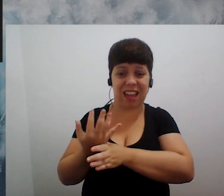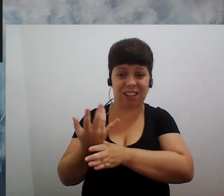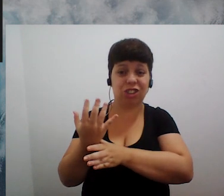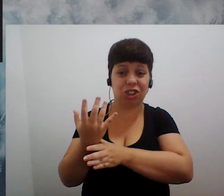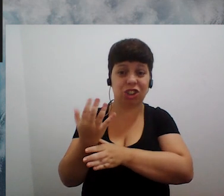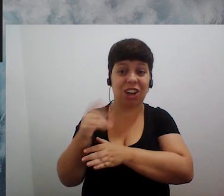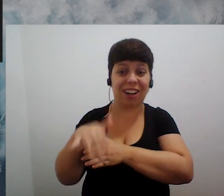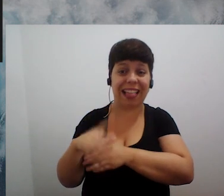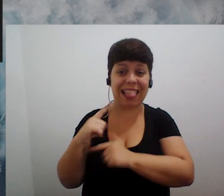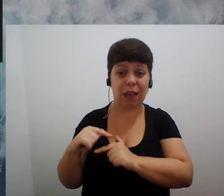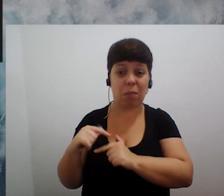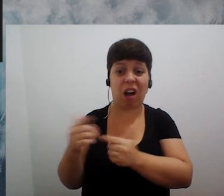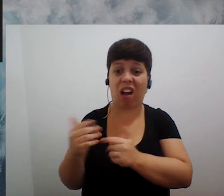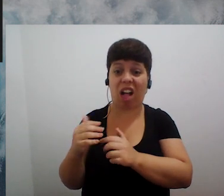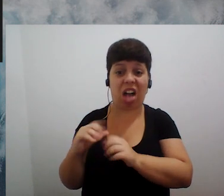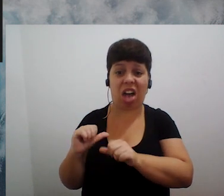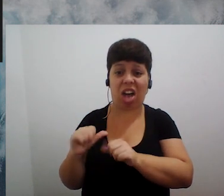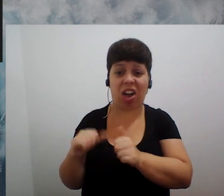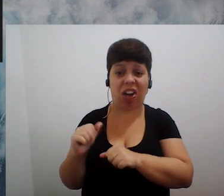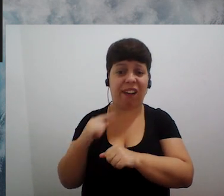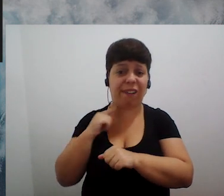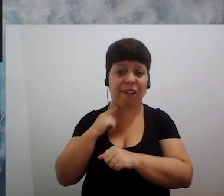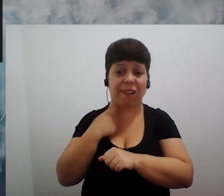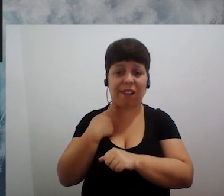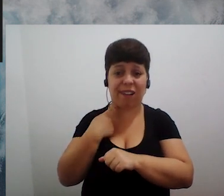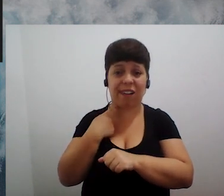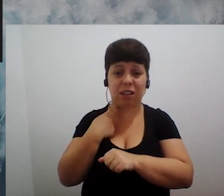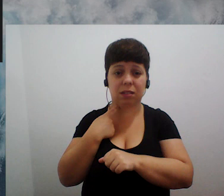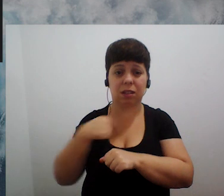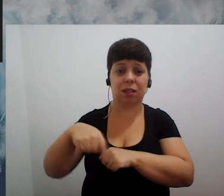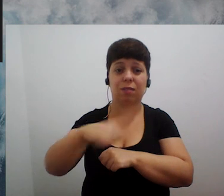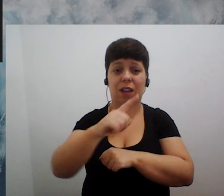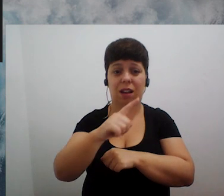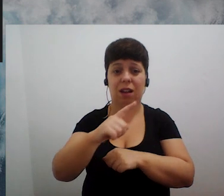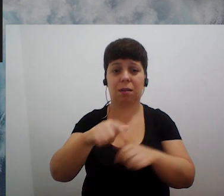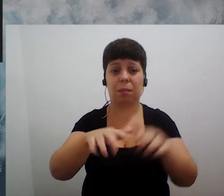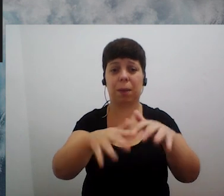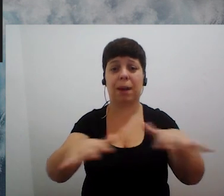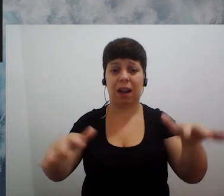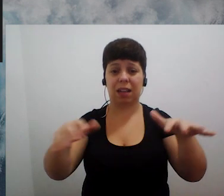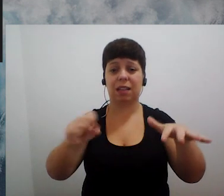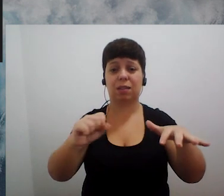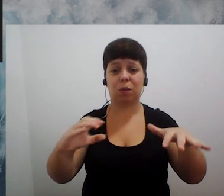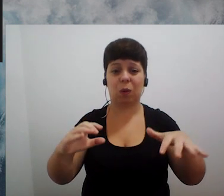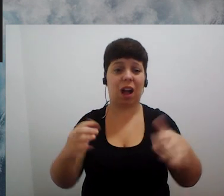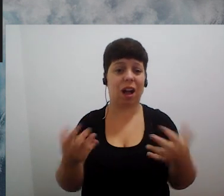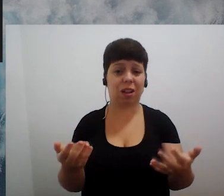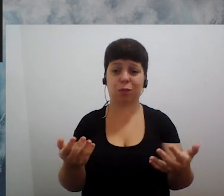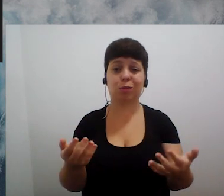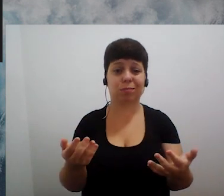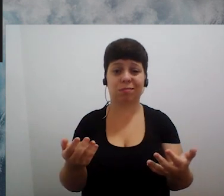da nascente, que era rio, virou vala, né? O rio que cortava a Rocinha, que vai para a Praia de São Conrado, virou